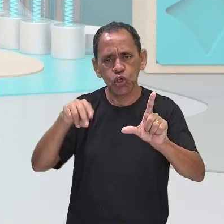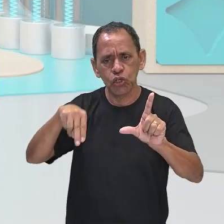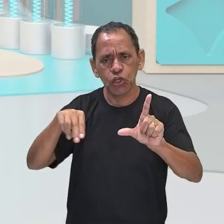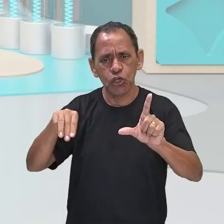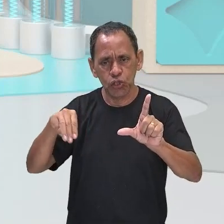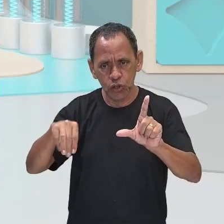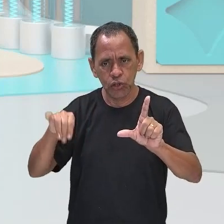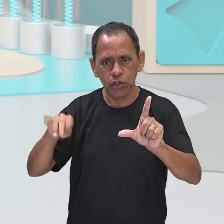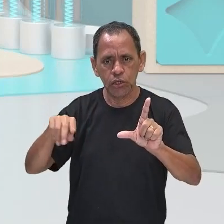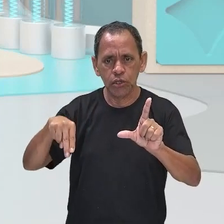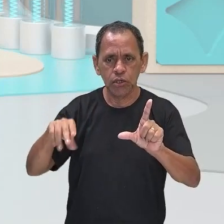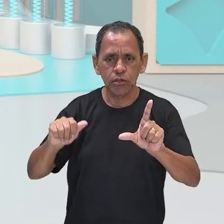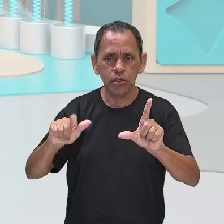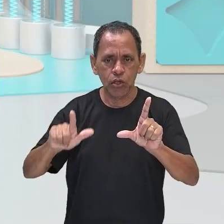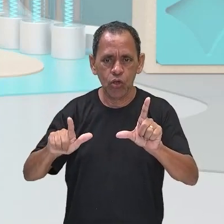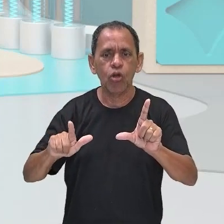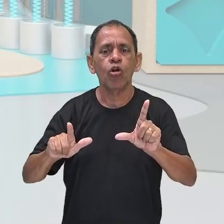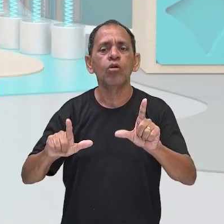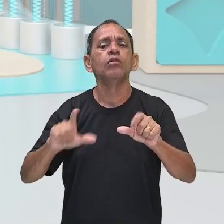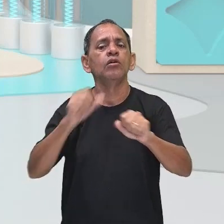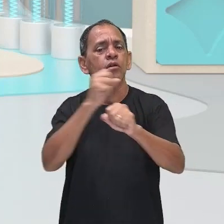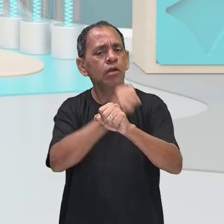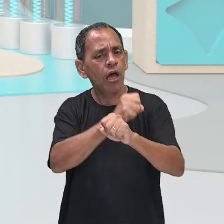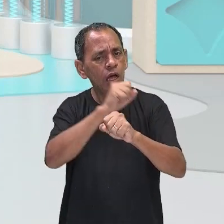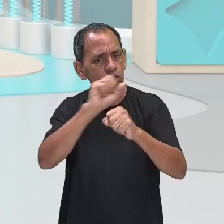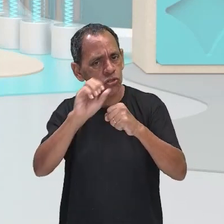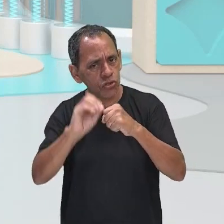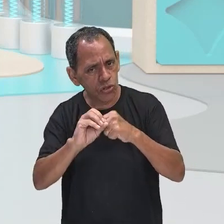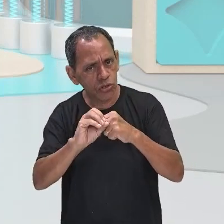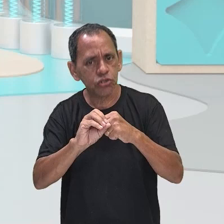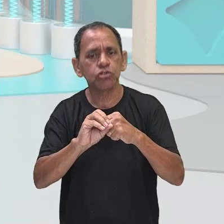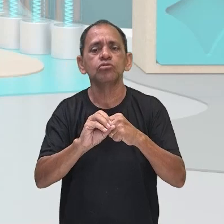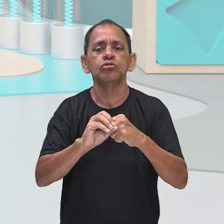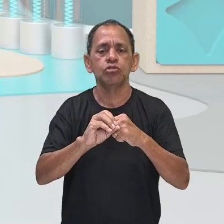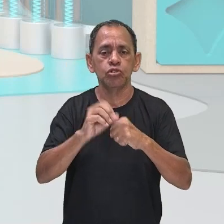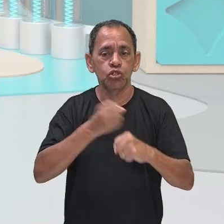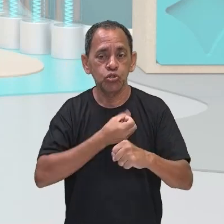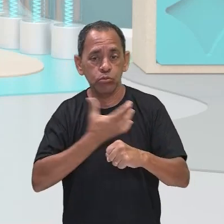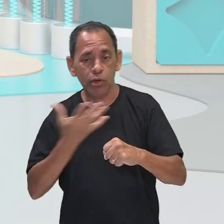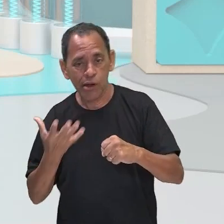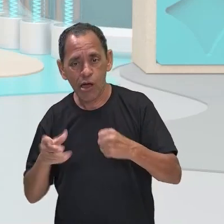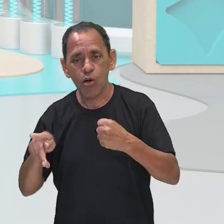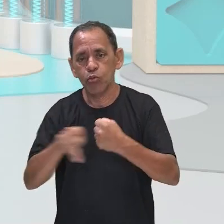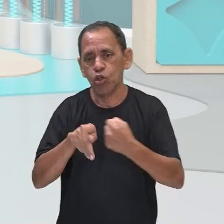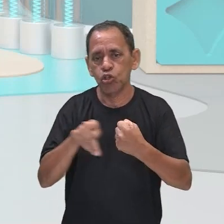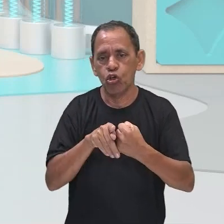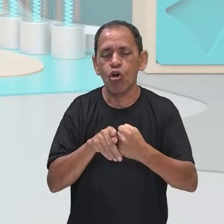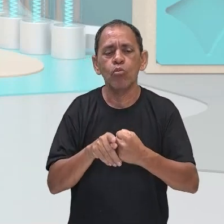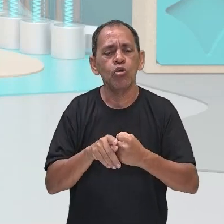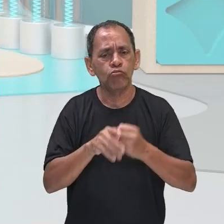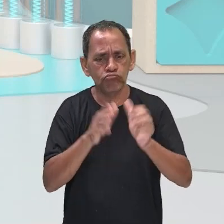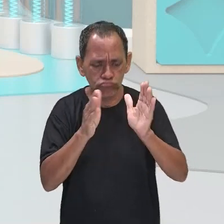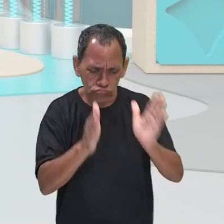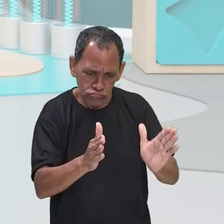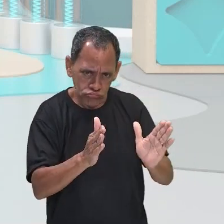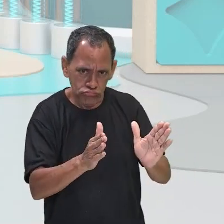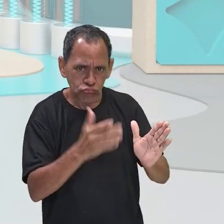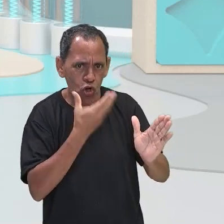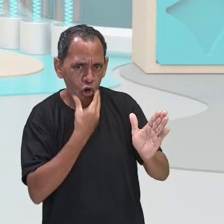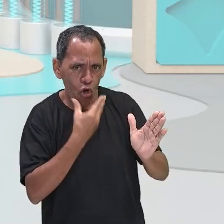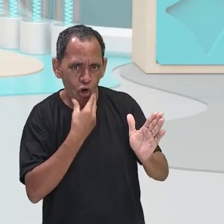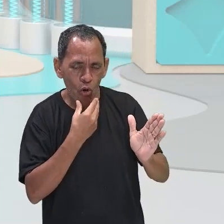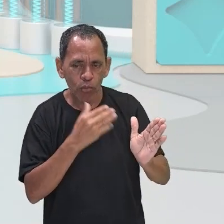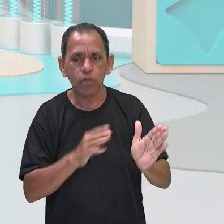masculino, o artigo, o adjetivo, o numeral e o pronome ficarão no masculino. Se o substantivo estiver